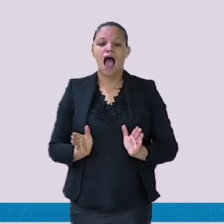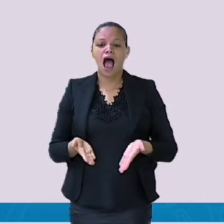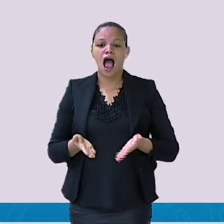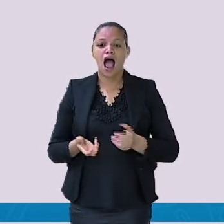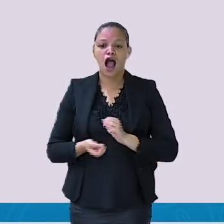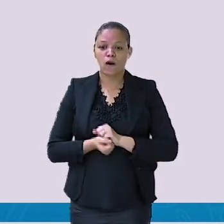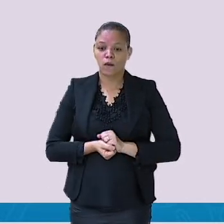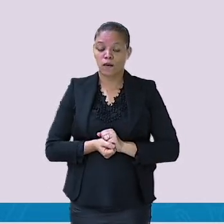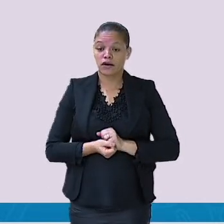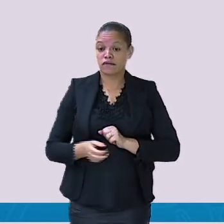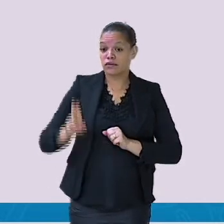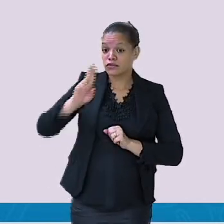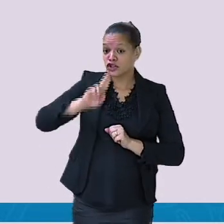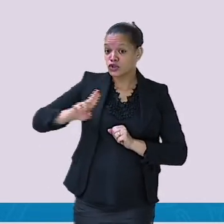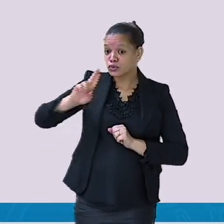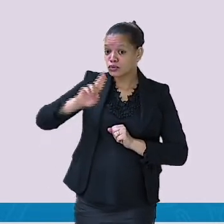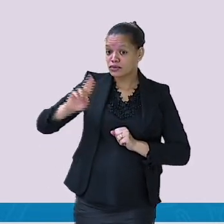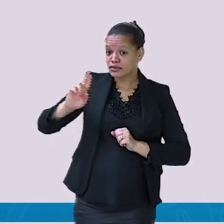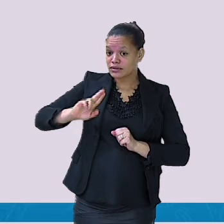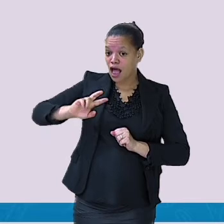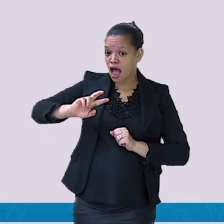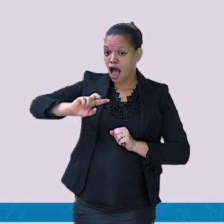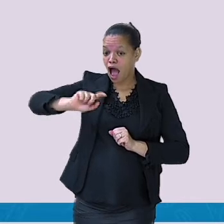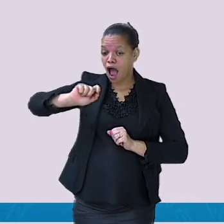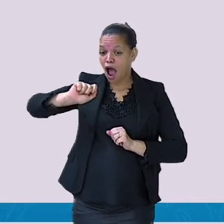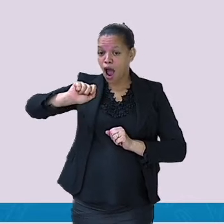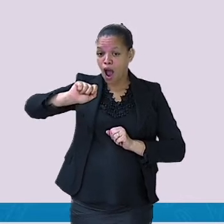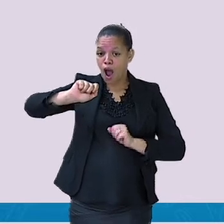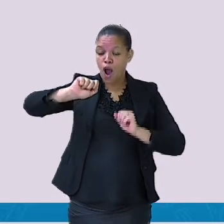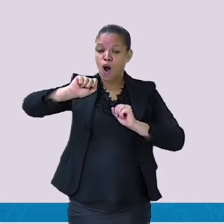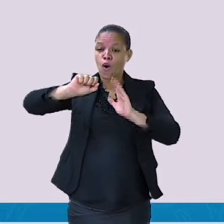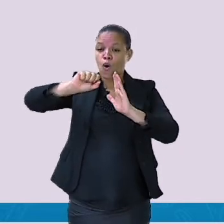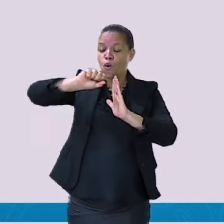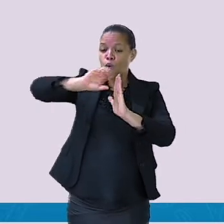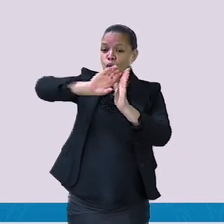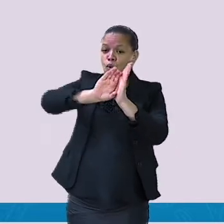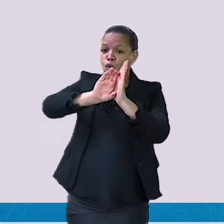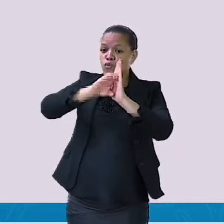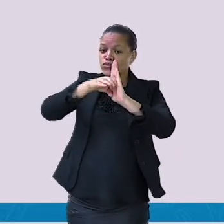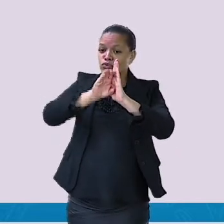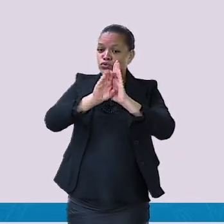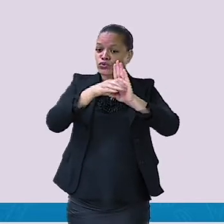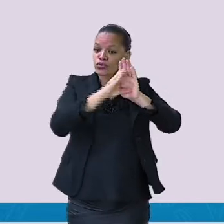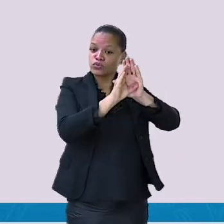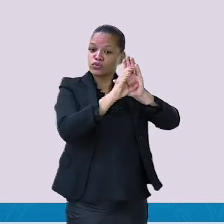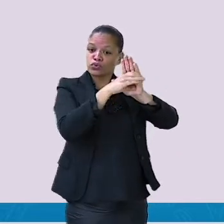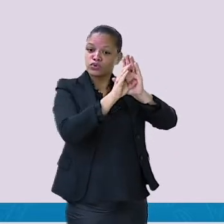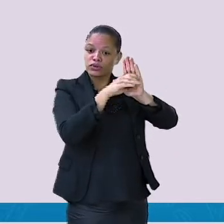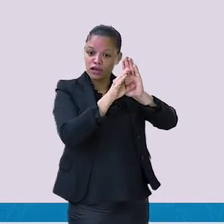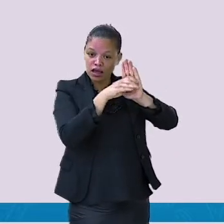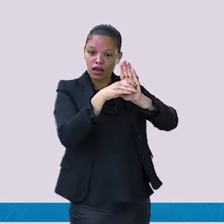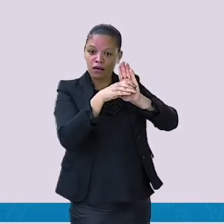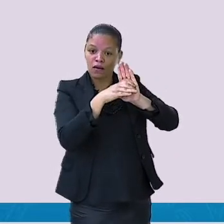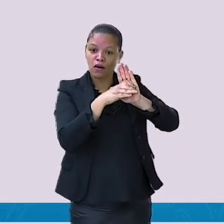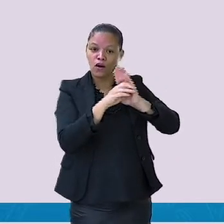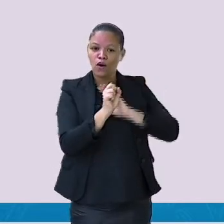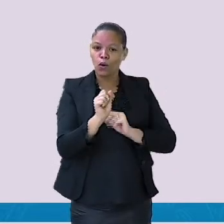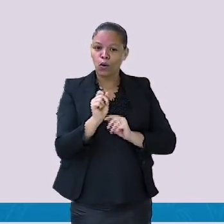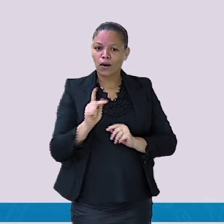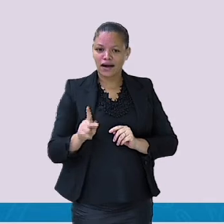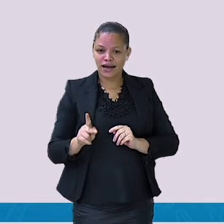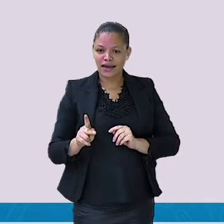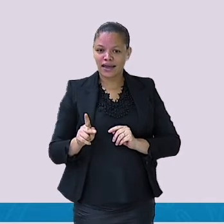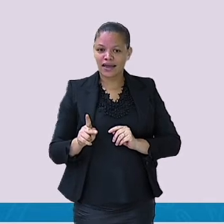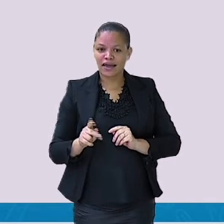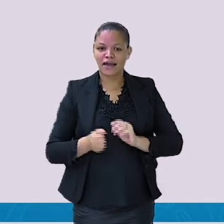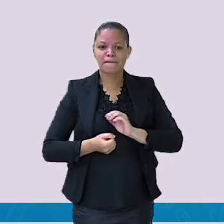lá em cima que cada palavra dessa, cada capacidade, ela pode ser abreviada. Ela tem um símbolo a ser utilizado, como o litro é